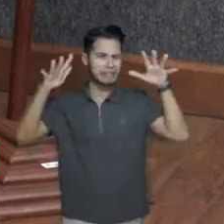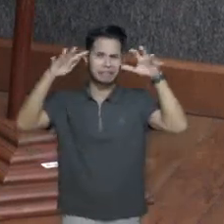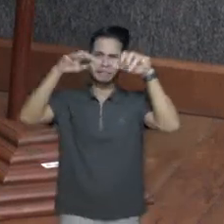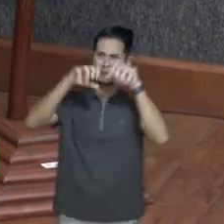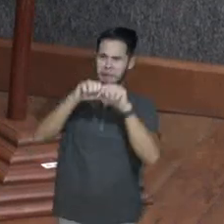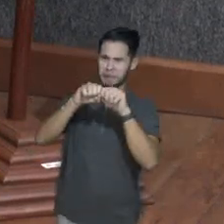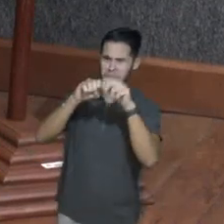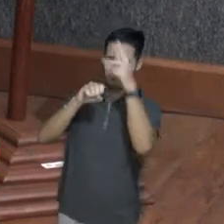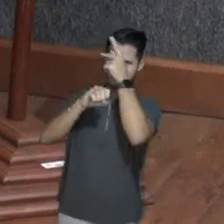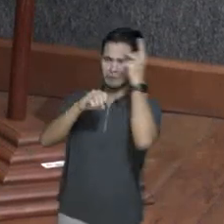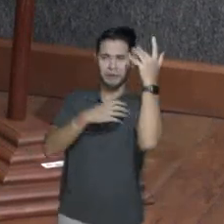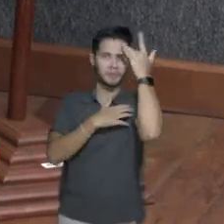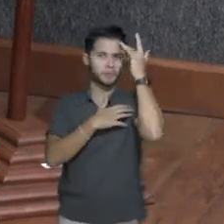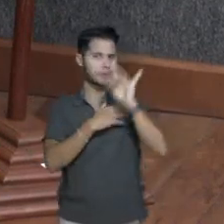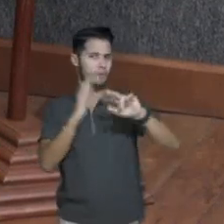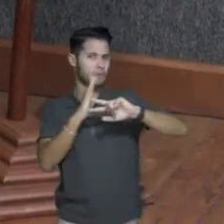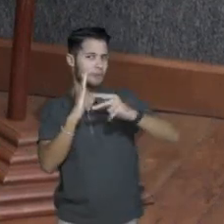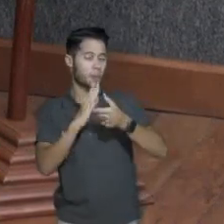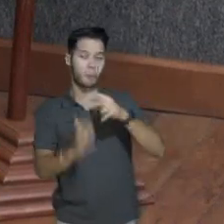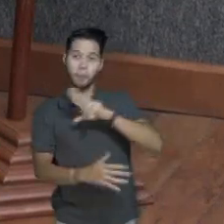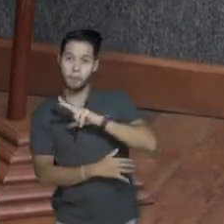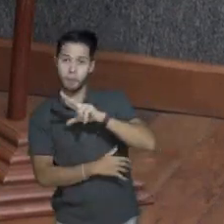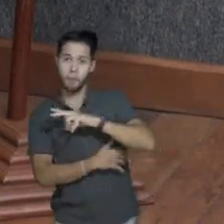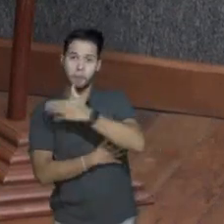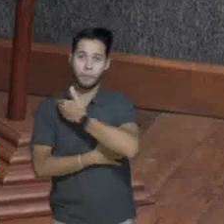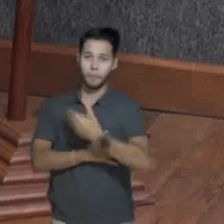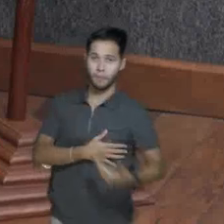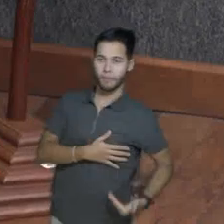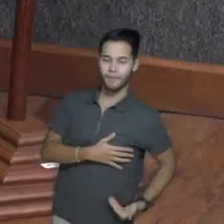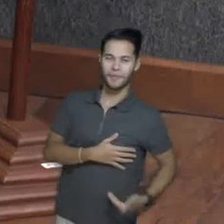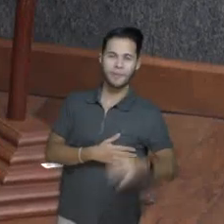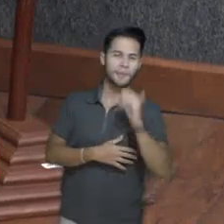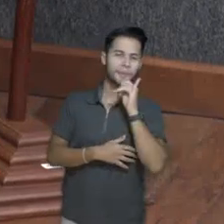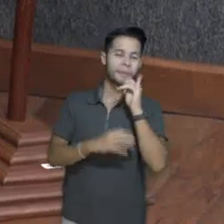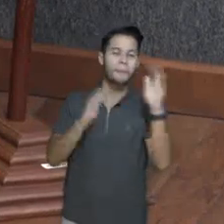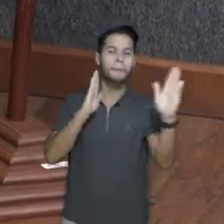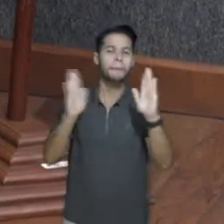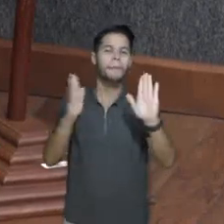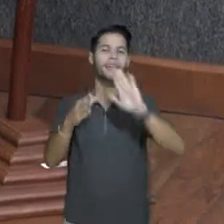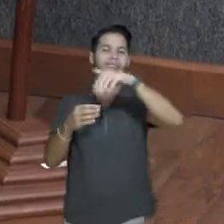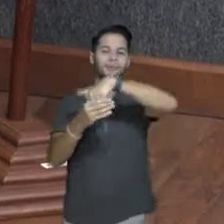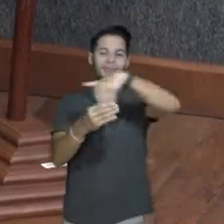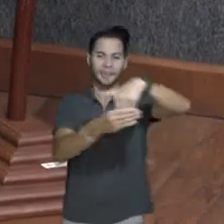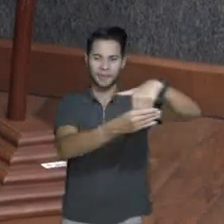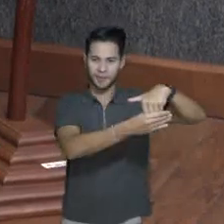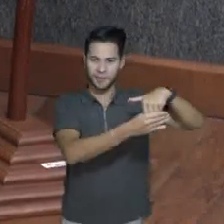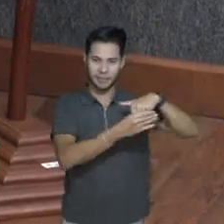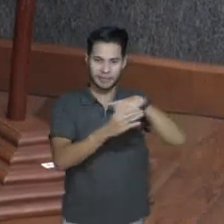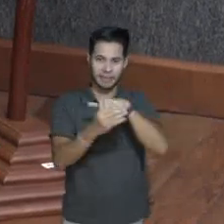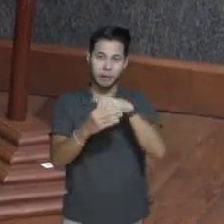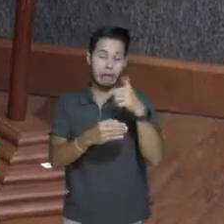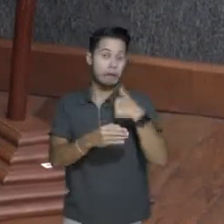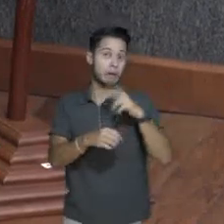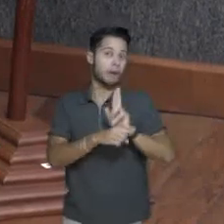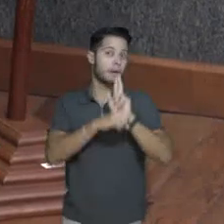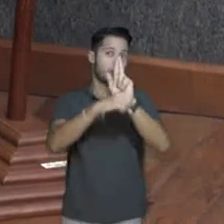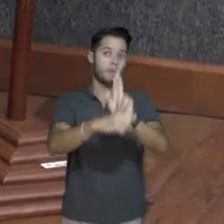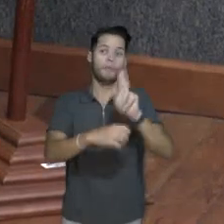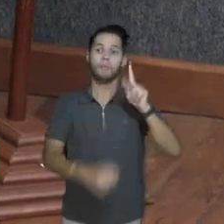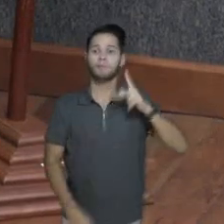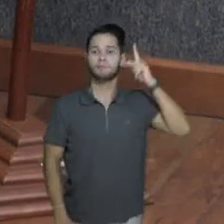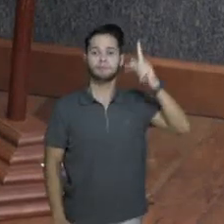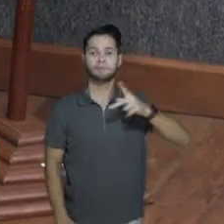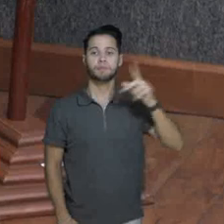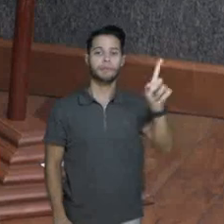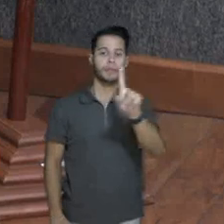aonde às vezes se paga caro numa eleição e como eu paguei caro numa eleição Eu Não Sou representante político eu sou o dono da